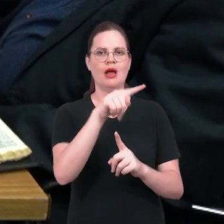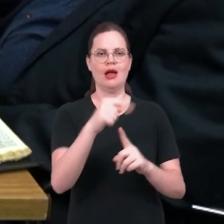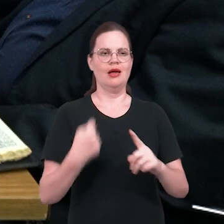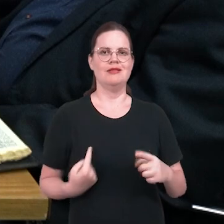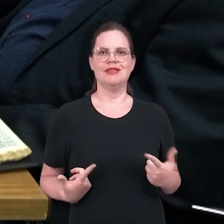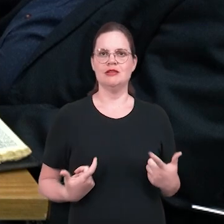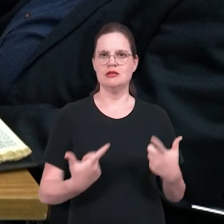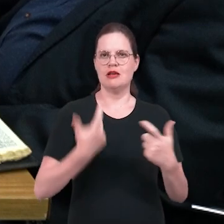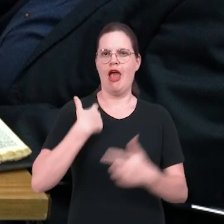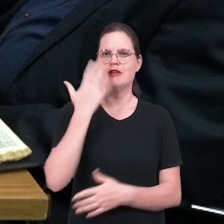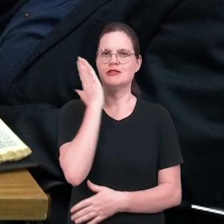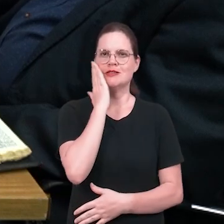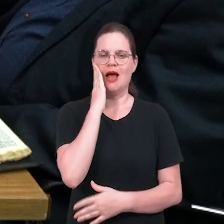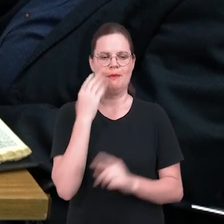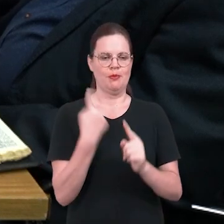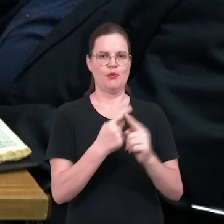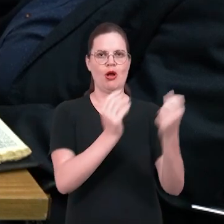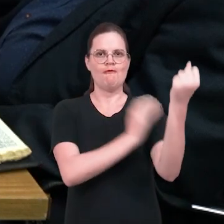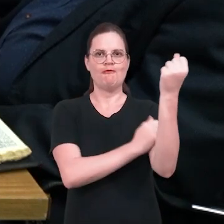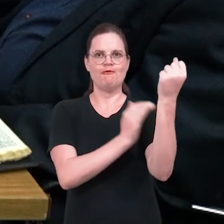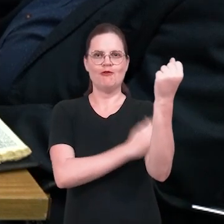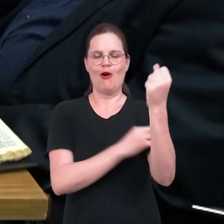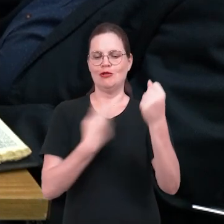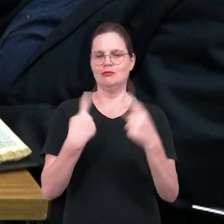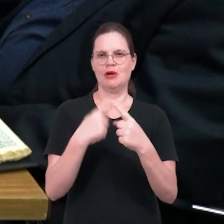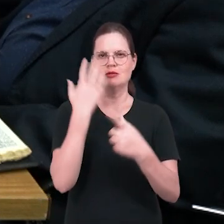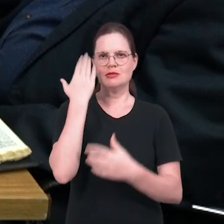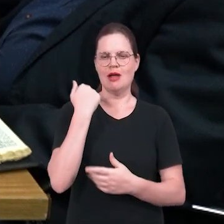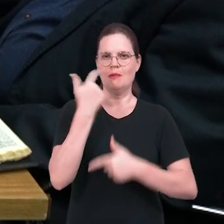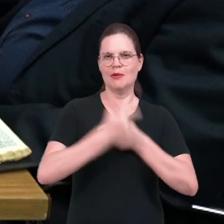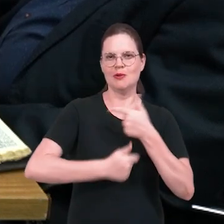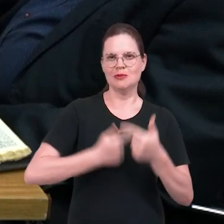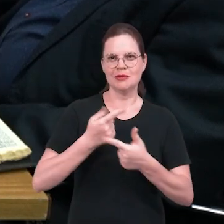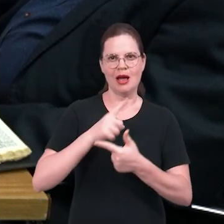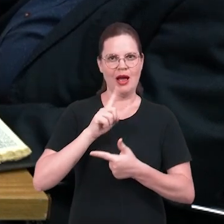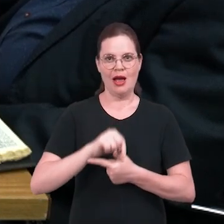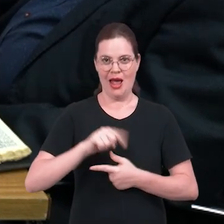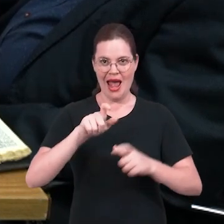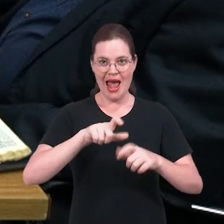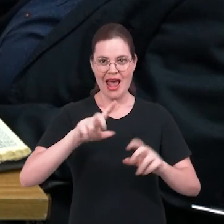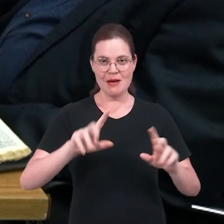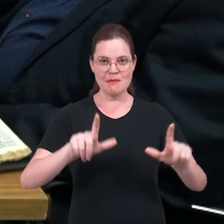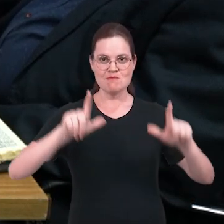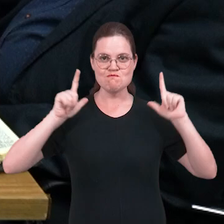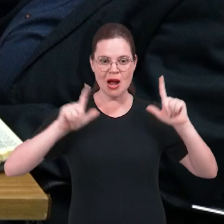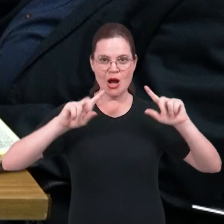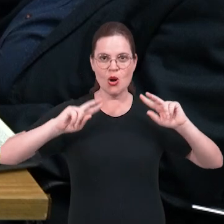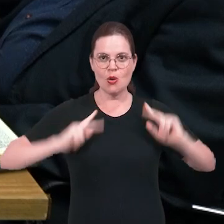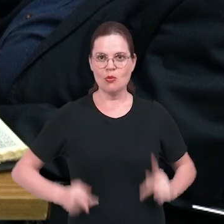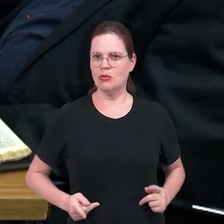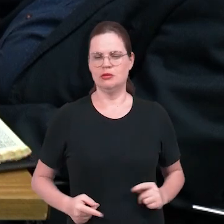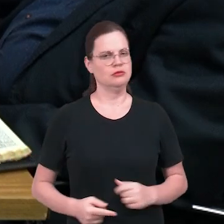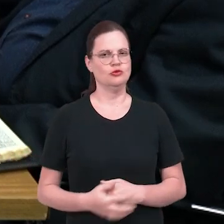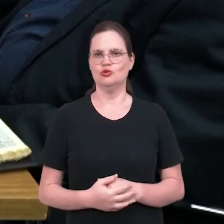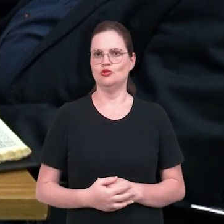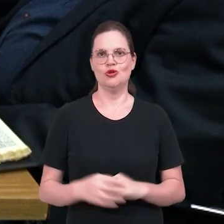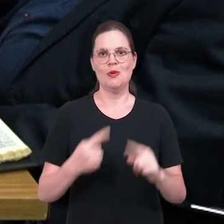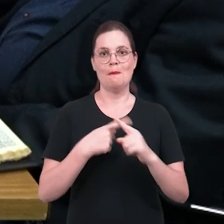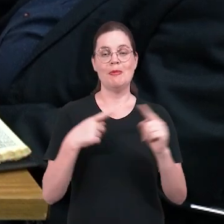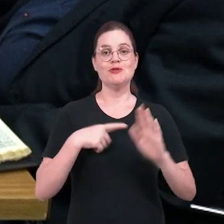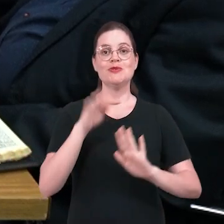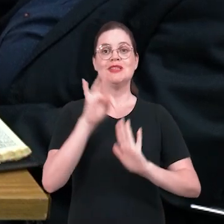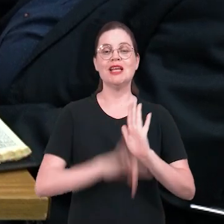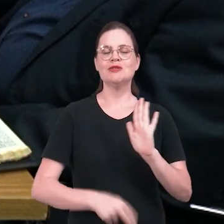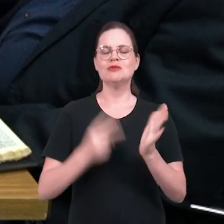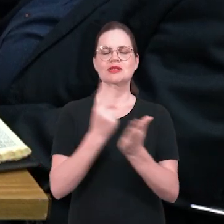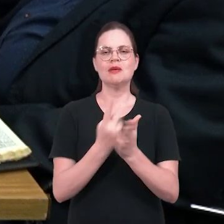ele foi aguerrido, ele ganhou porque ele sabia lutar, ele não ganhou as batalhas por nada humano. Mas a Bíblia fala assim, e o